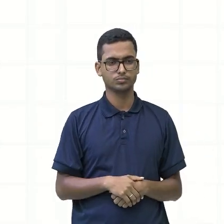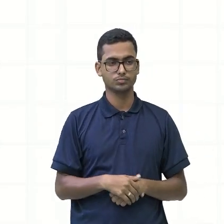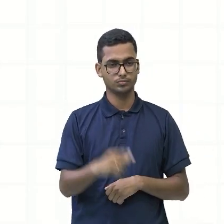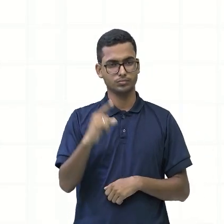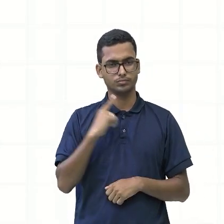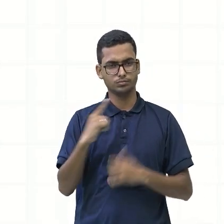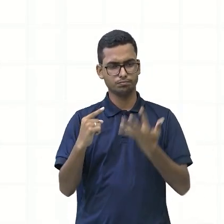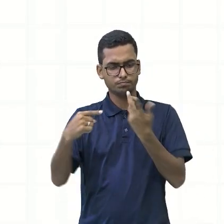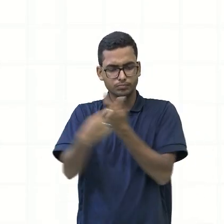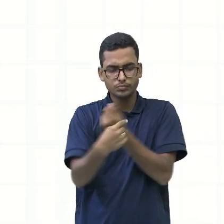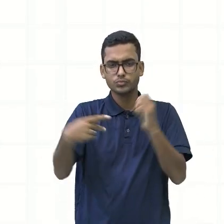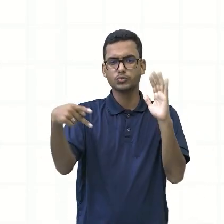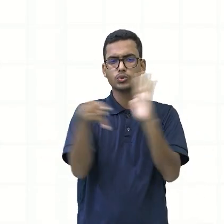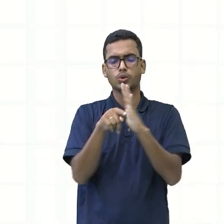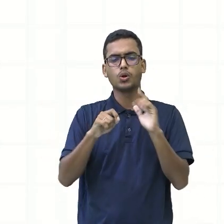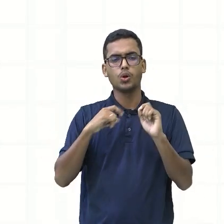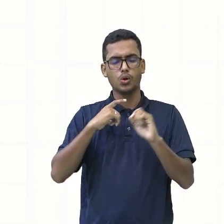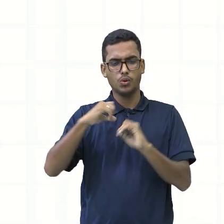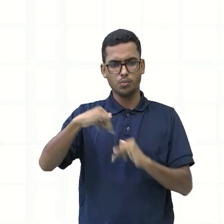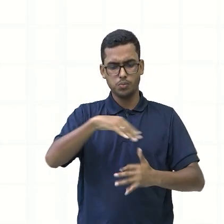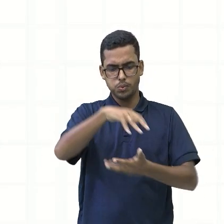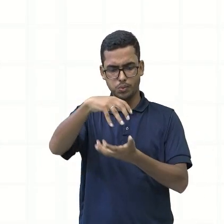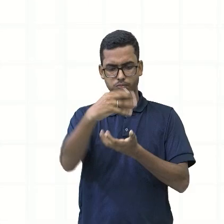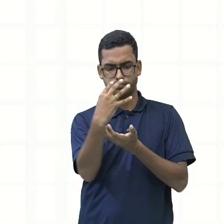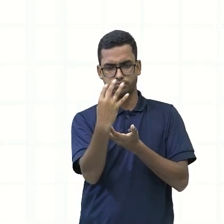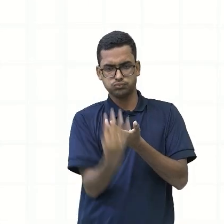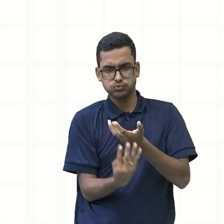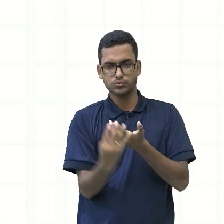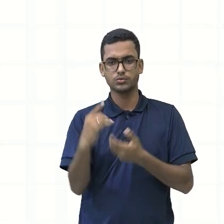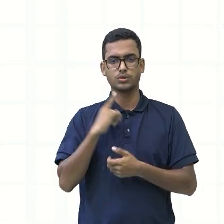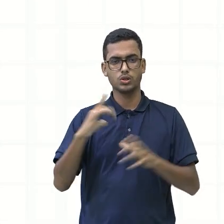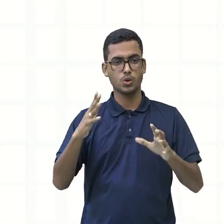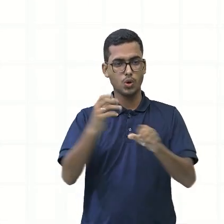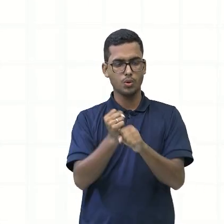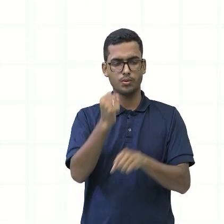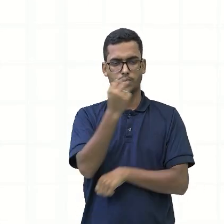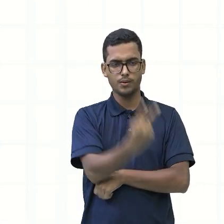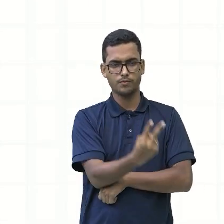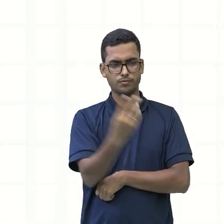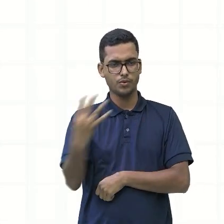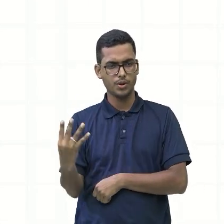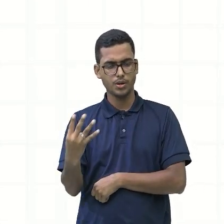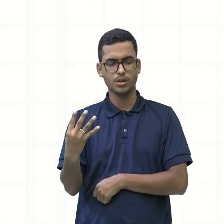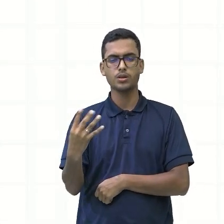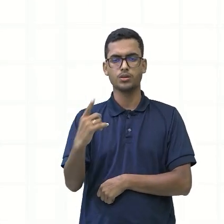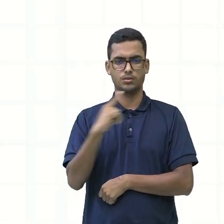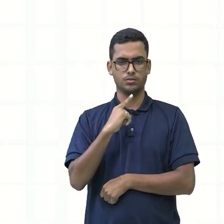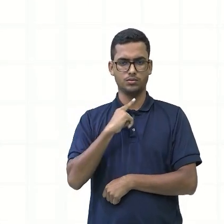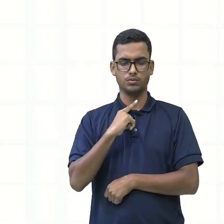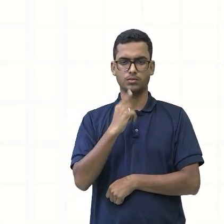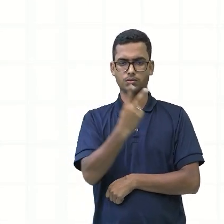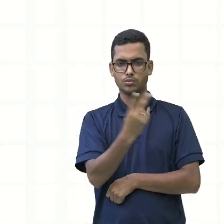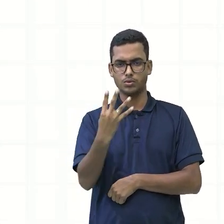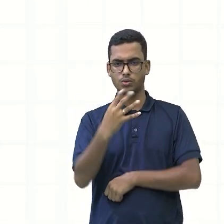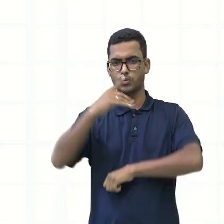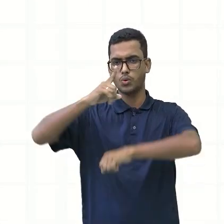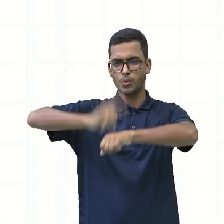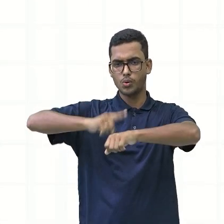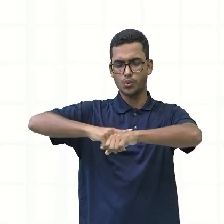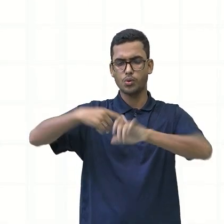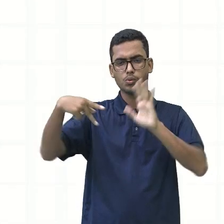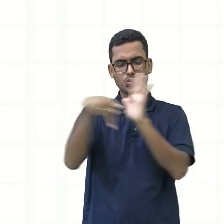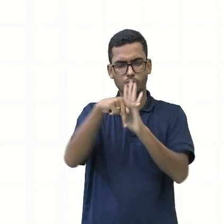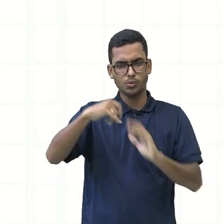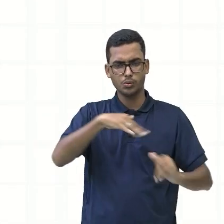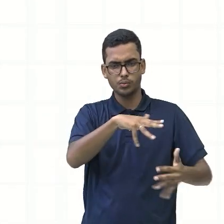outras linhas imaginárias que são 24, tá? E vão determinar essas 24 zonas a partir